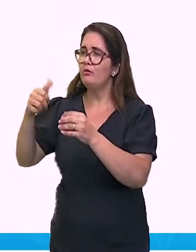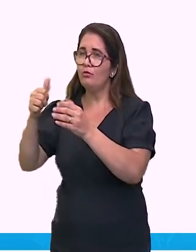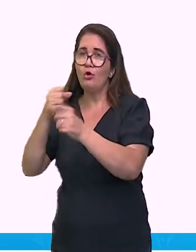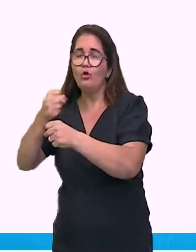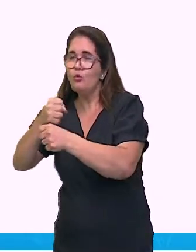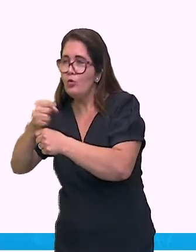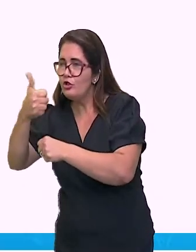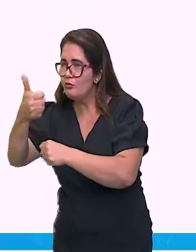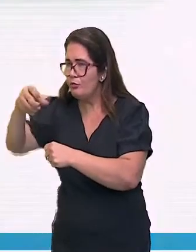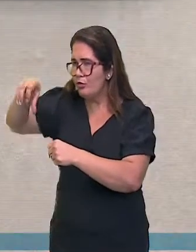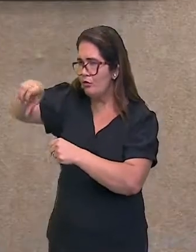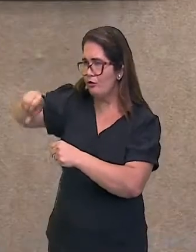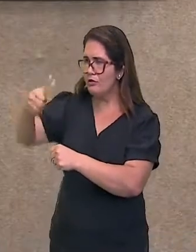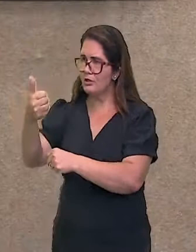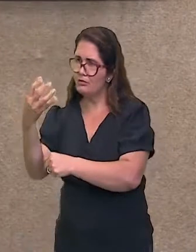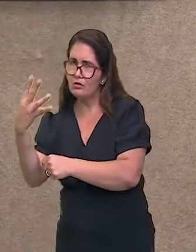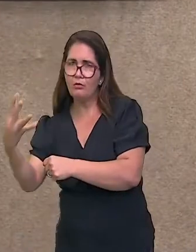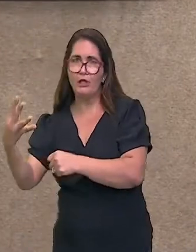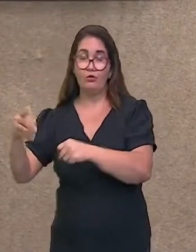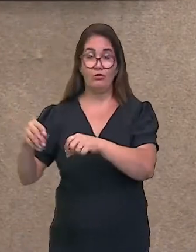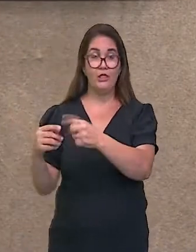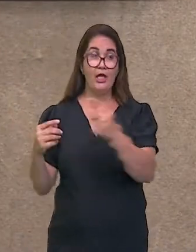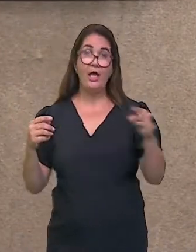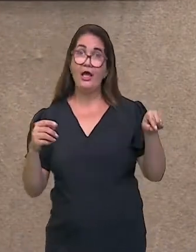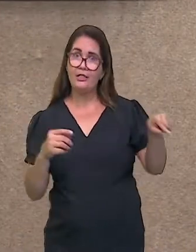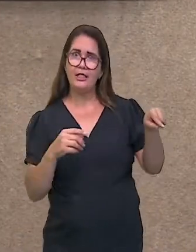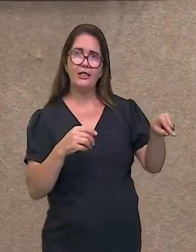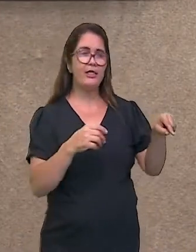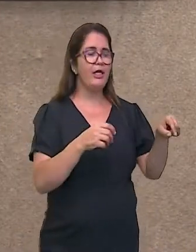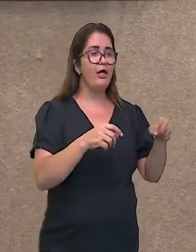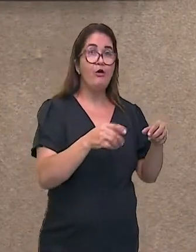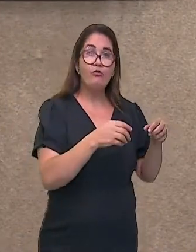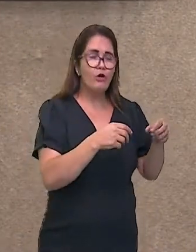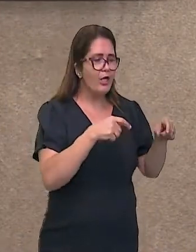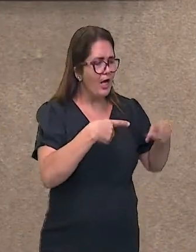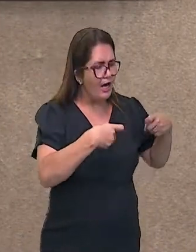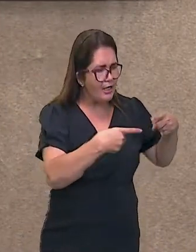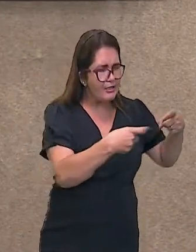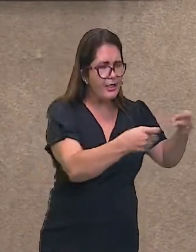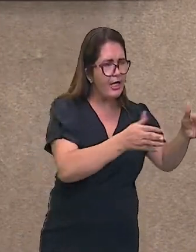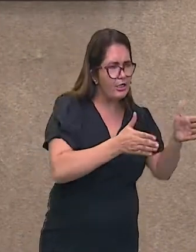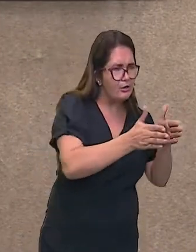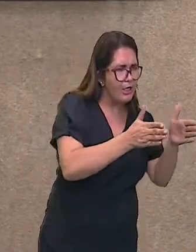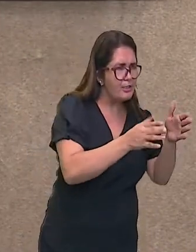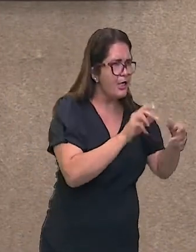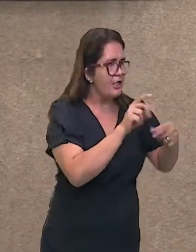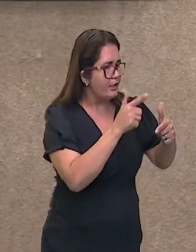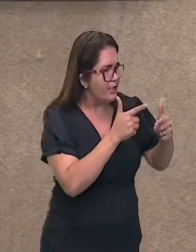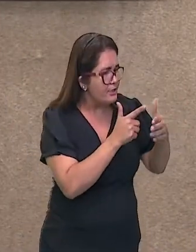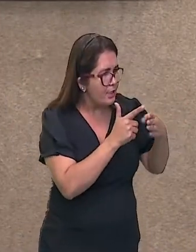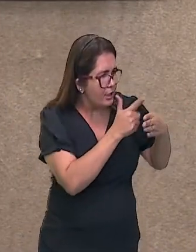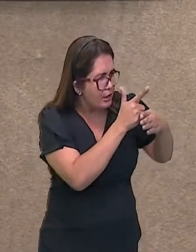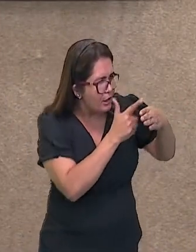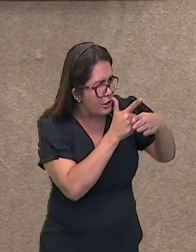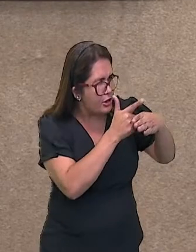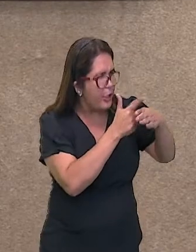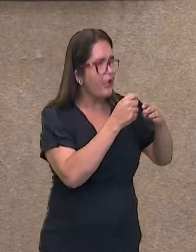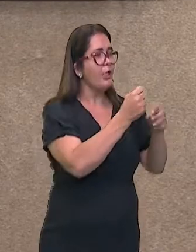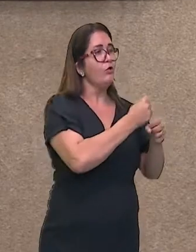1914. A segunda fase ficou conhecida como Guerra de Trincheiras e ocorreu entre